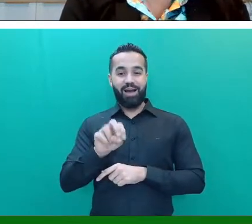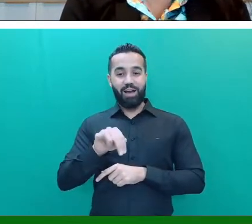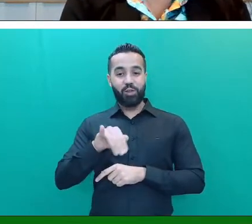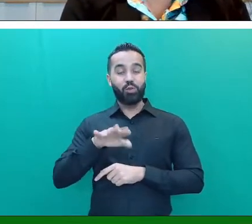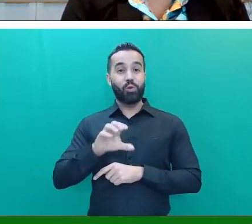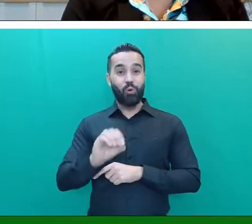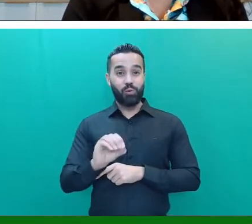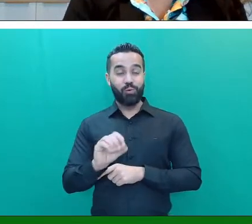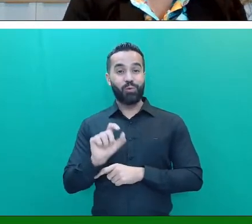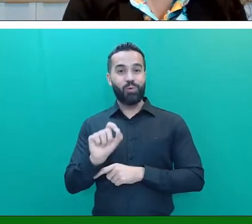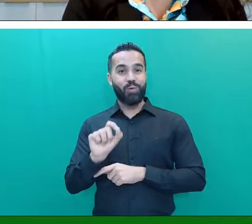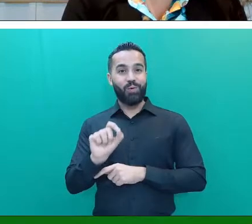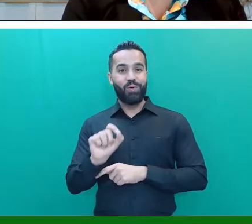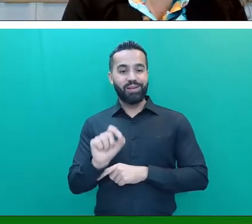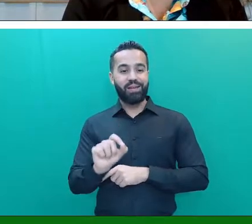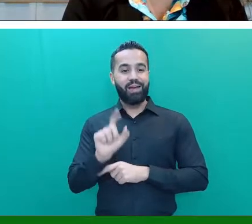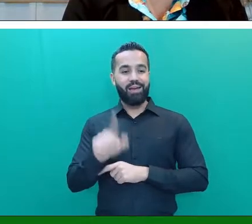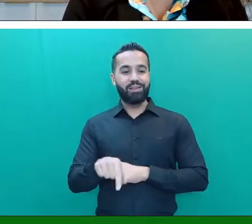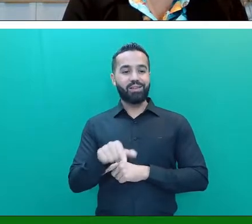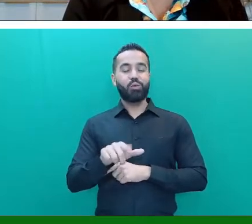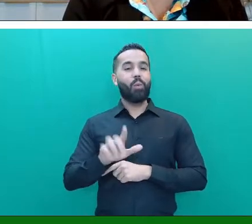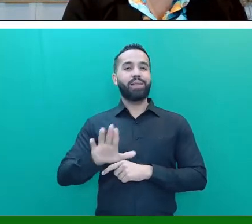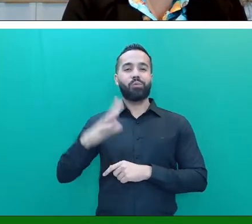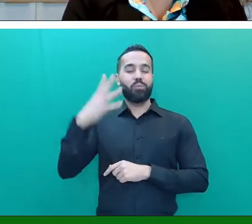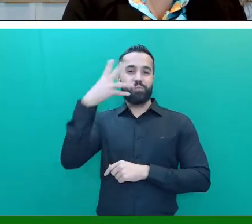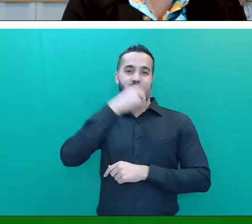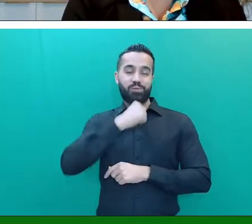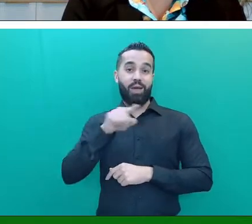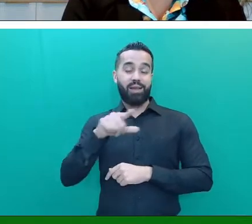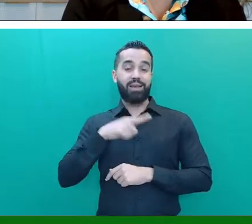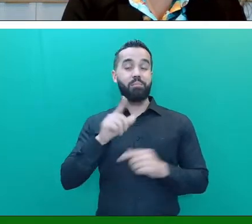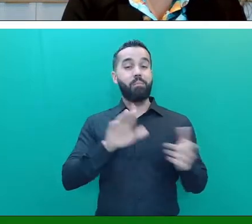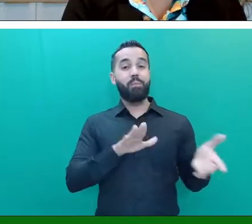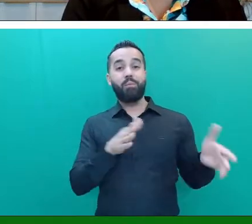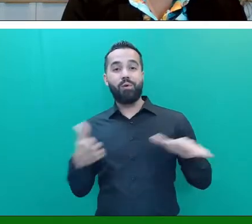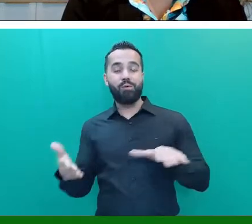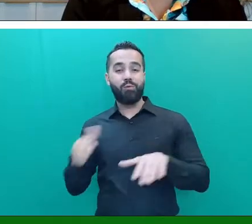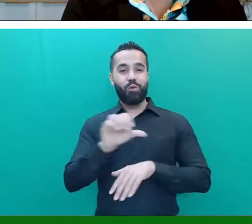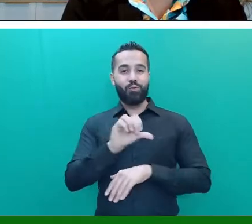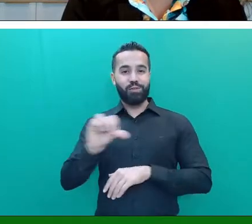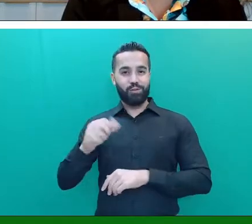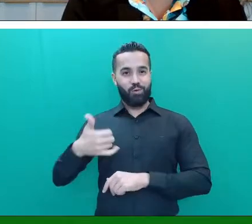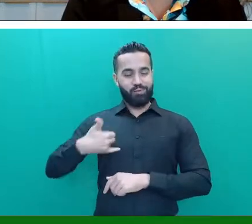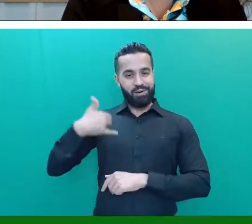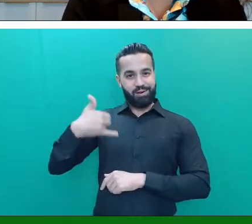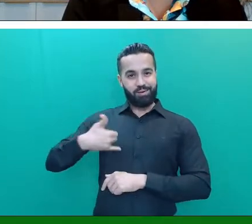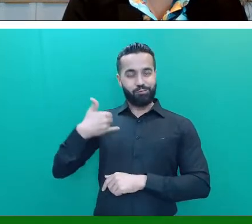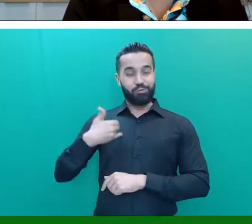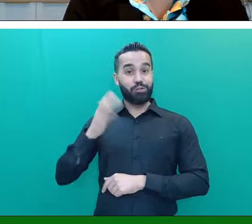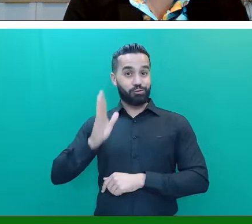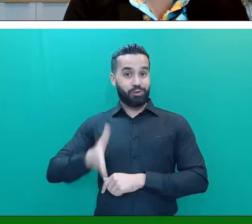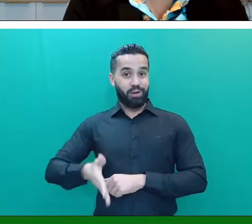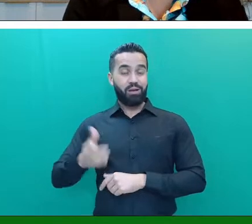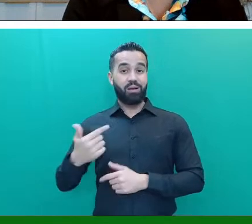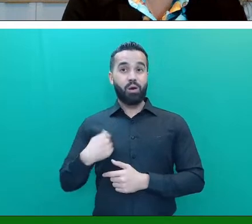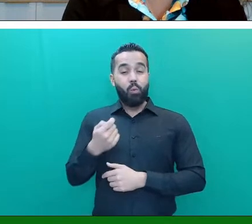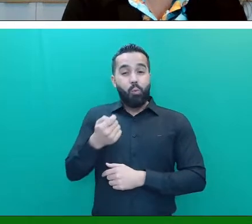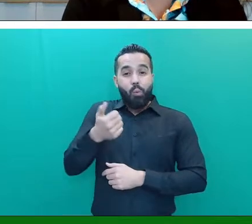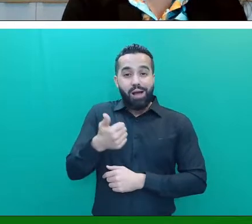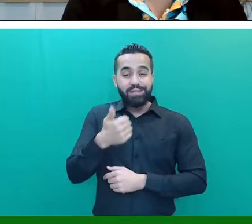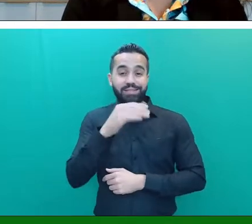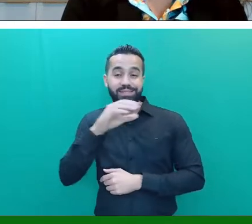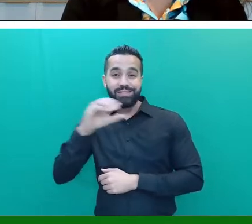perfeito, não é tão bonito. Ele que morreu, inclusive, com 99 anos, não quis, né? Não chegou aos 100.